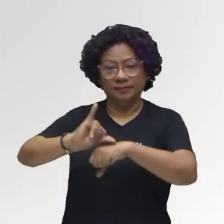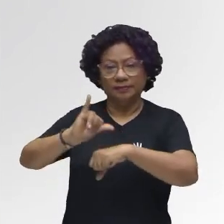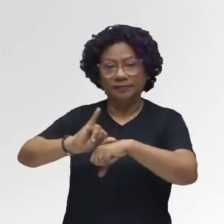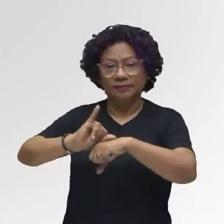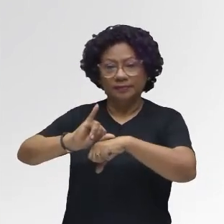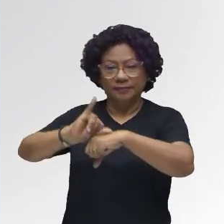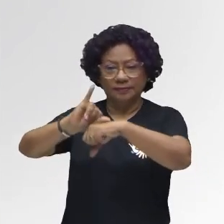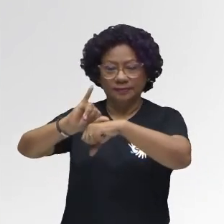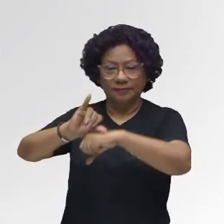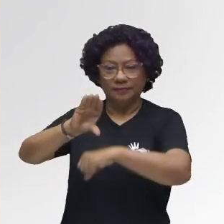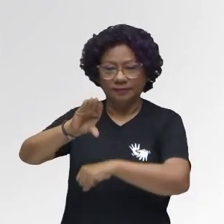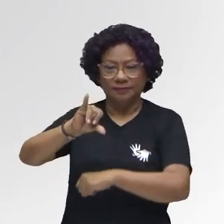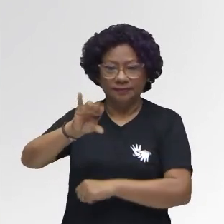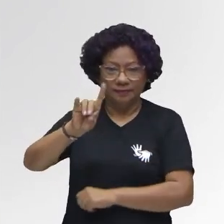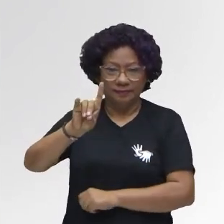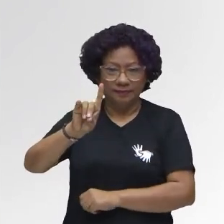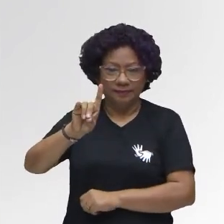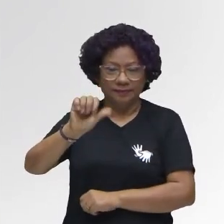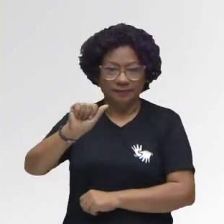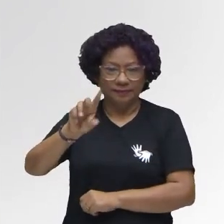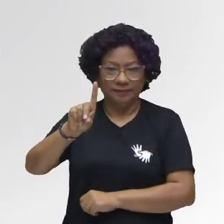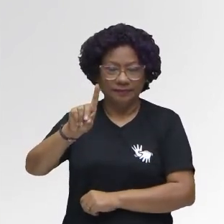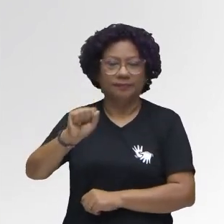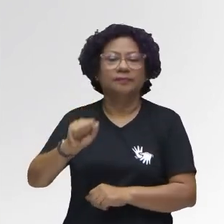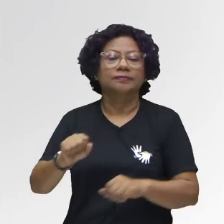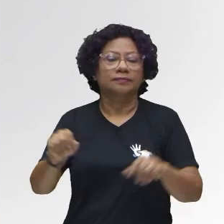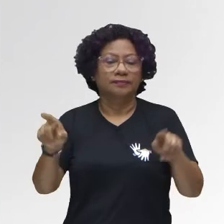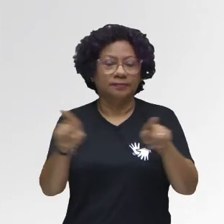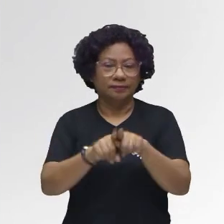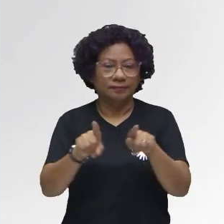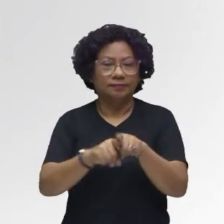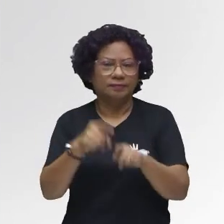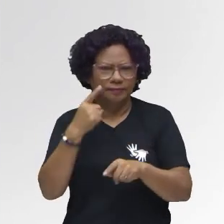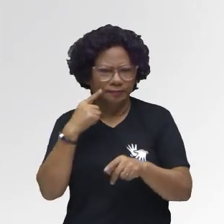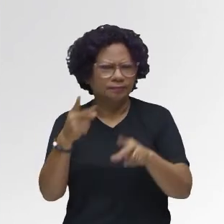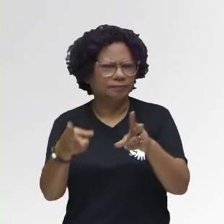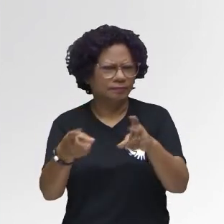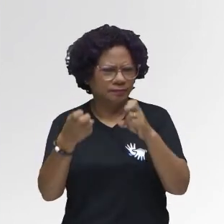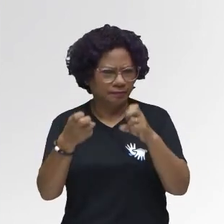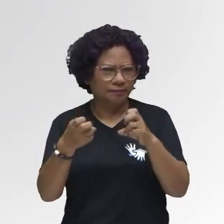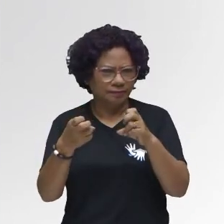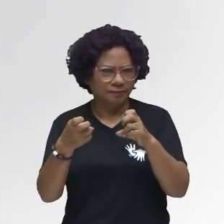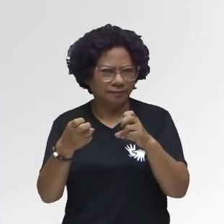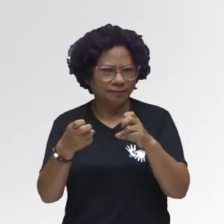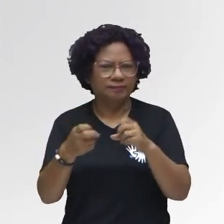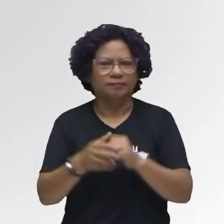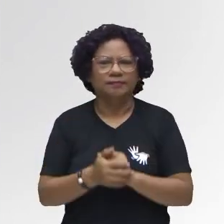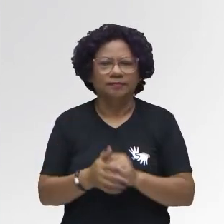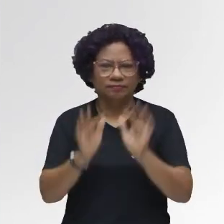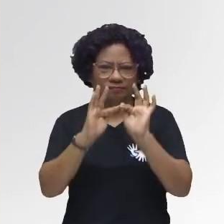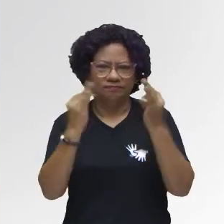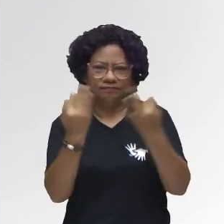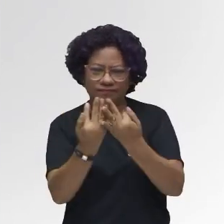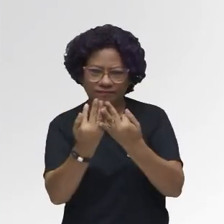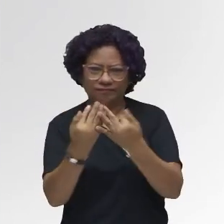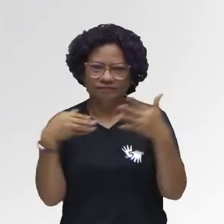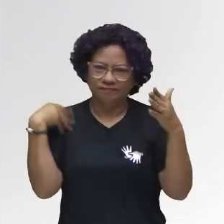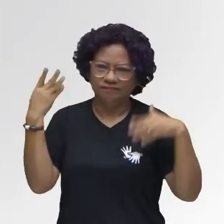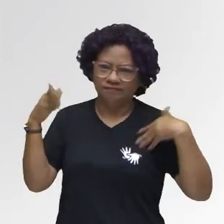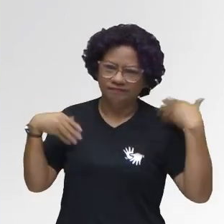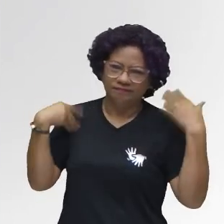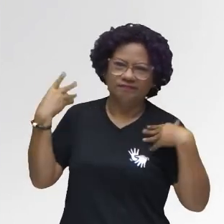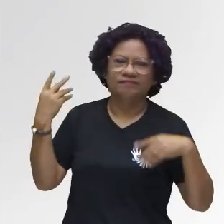casarões na primeira imagem? Então, agora eu já tenho os edifícios nessa imagem. Então, vai ocorrer a verticalização das